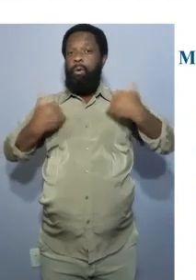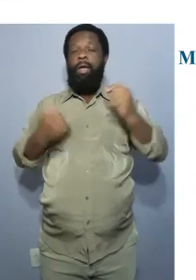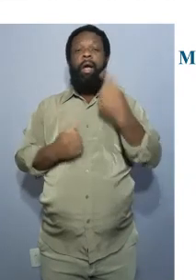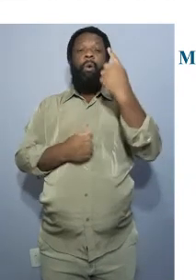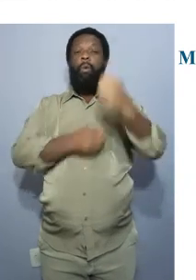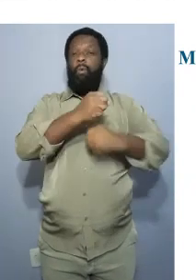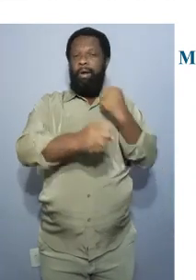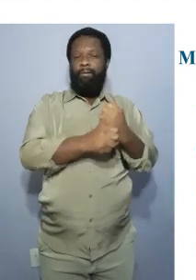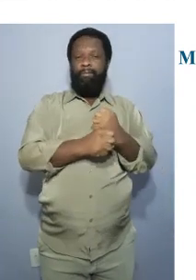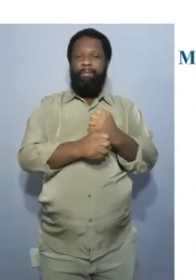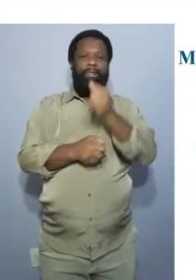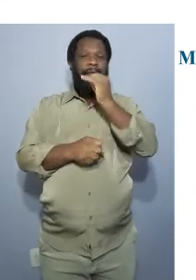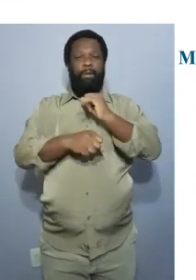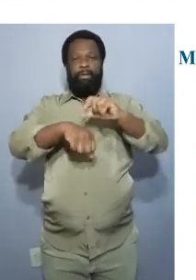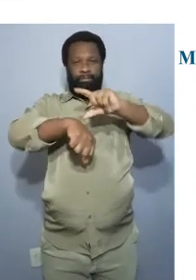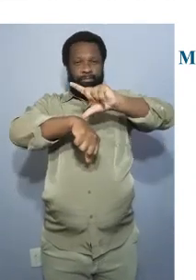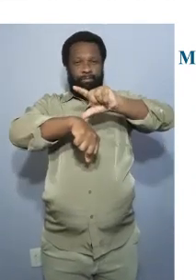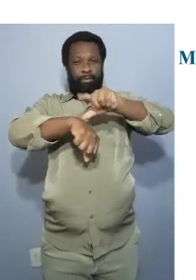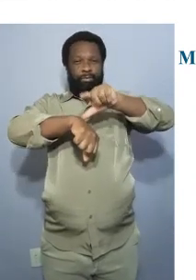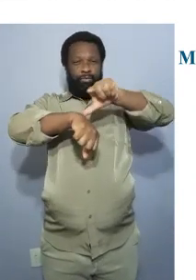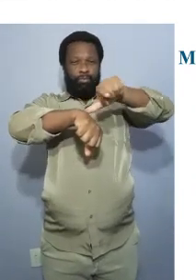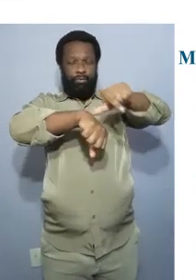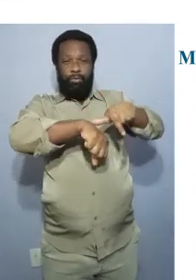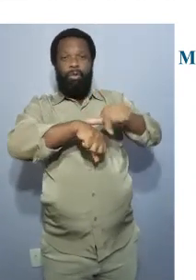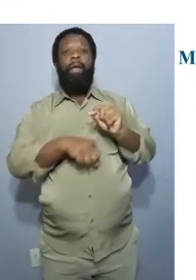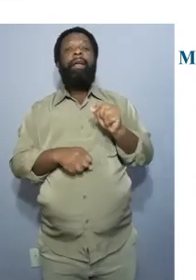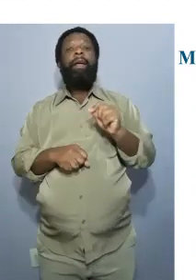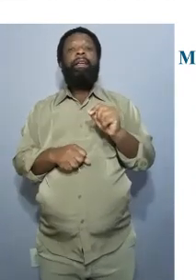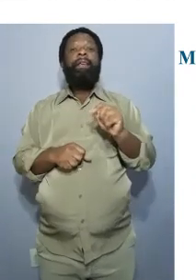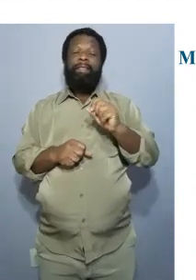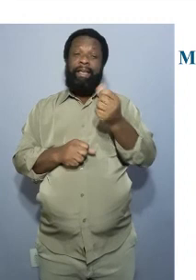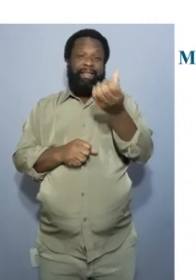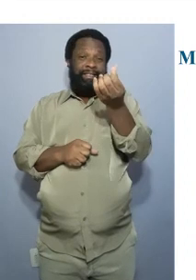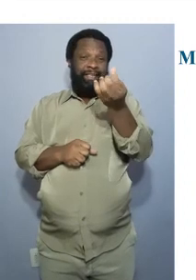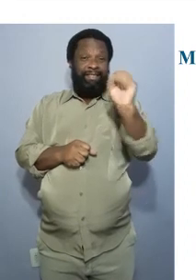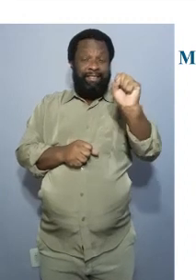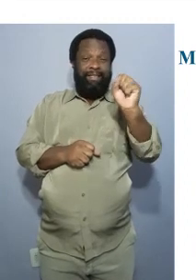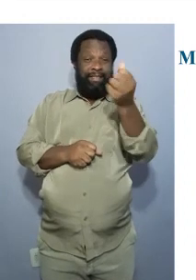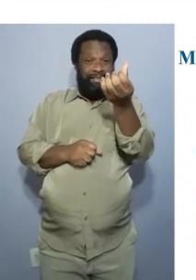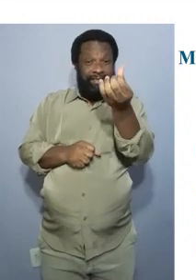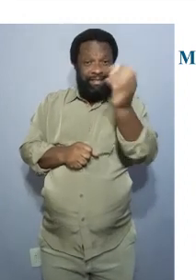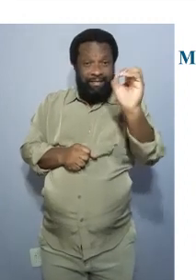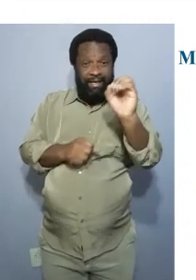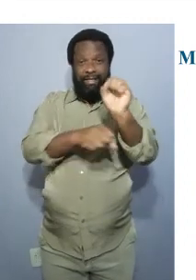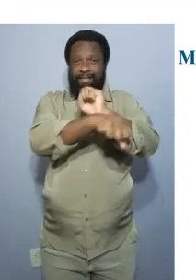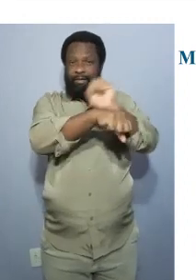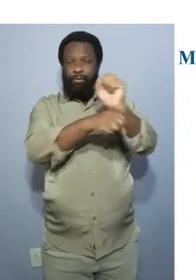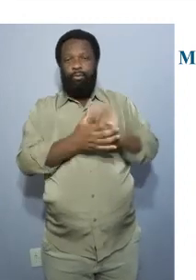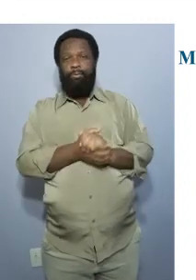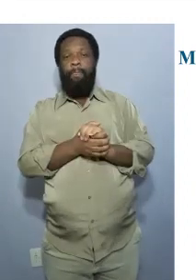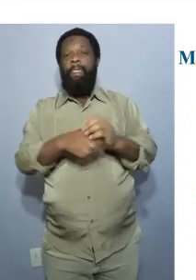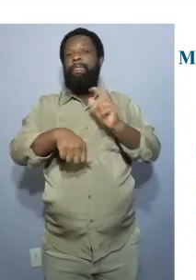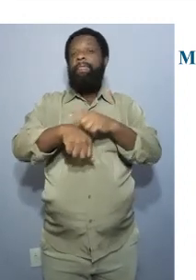dos segundos seria o quê? Sair do 12, dar a volta completa e voltar. Então, seriam 60 segundos.